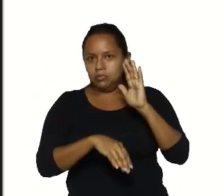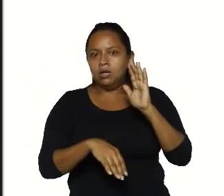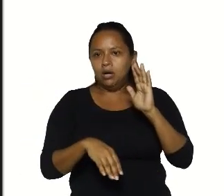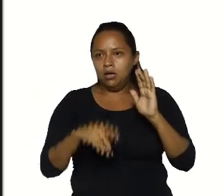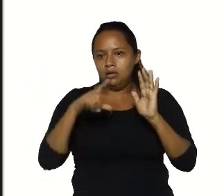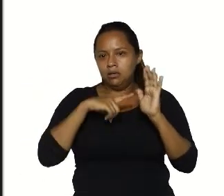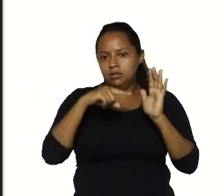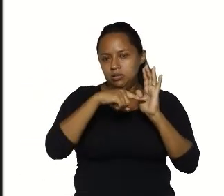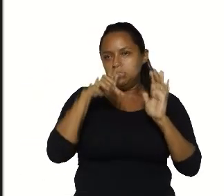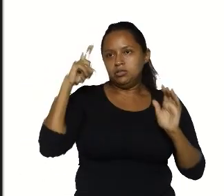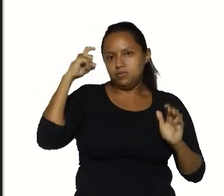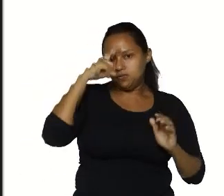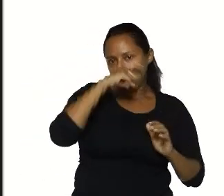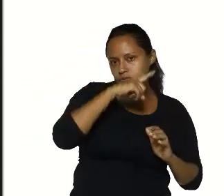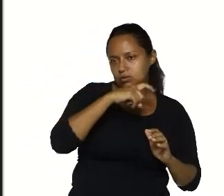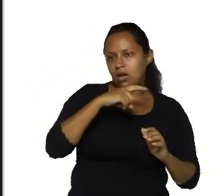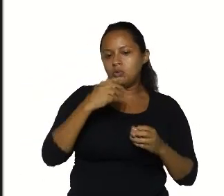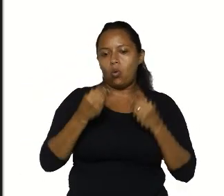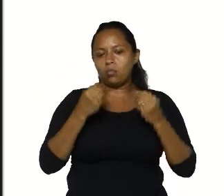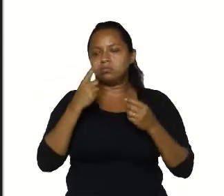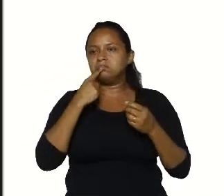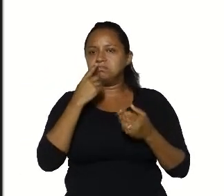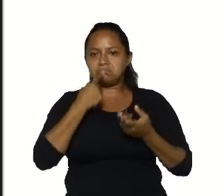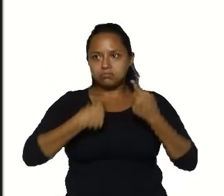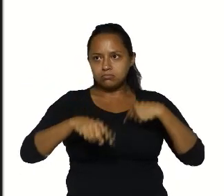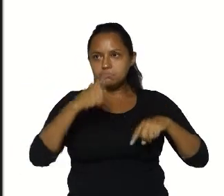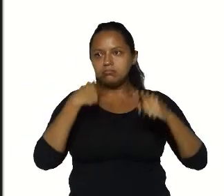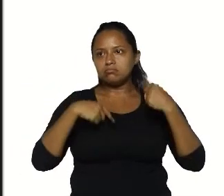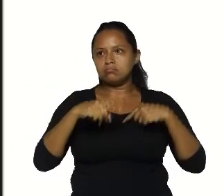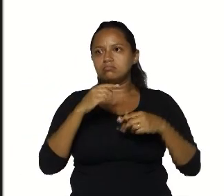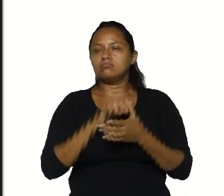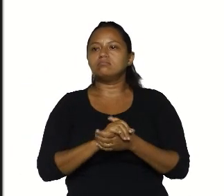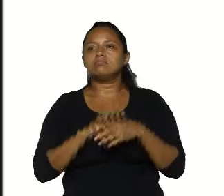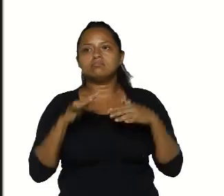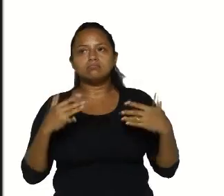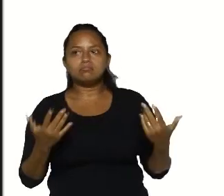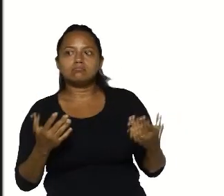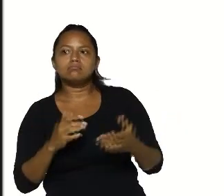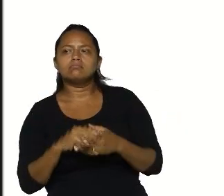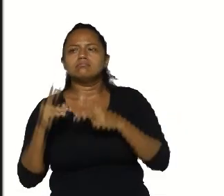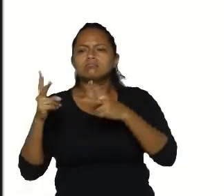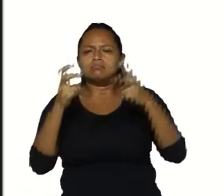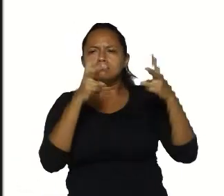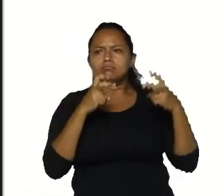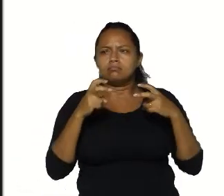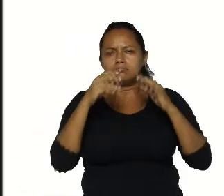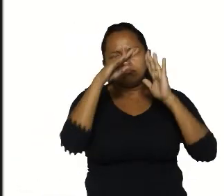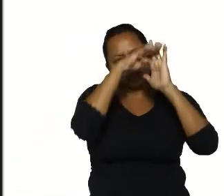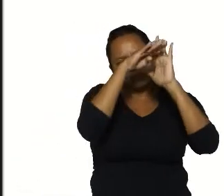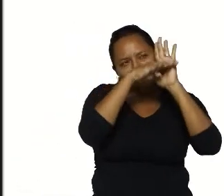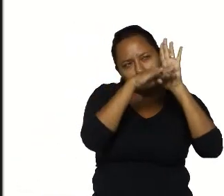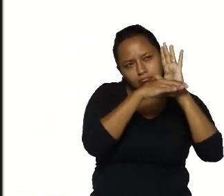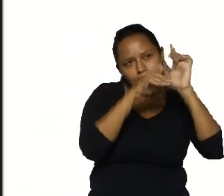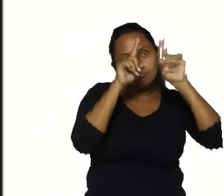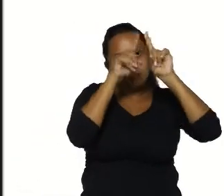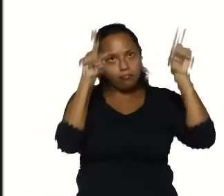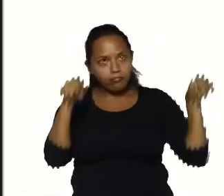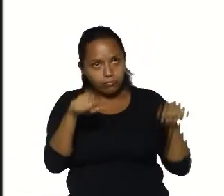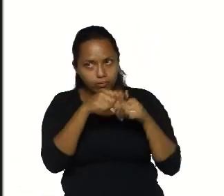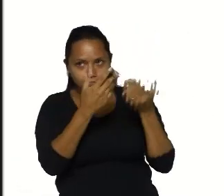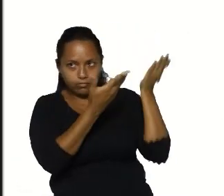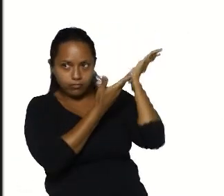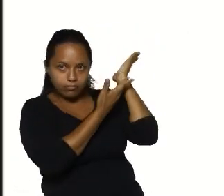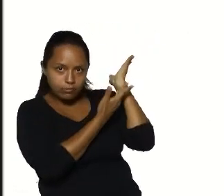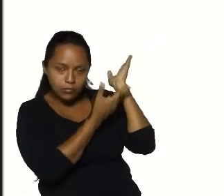vai ter dificuldade na coagulação do sangue. Pois bem, observando aqui ó, os resultados presentes nos